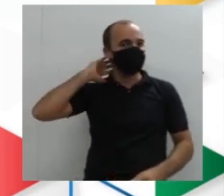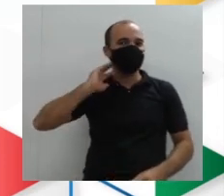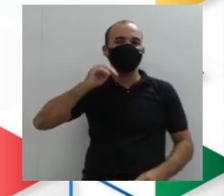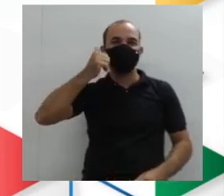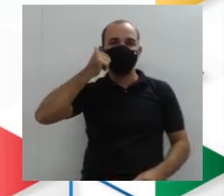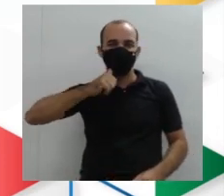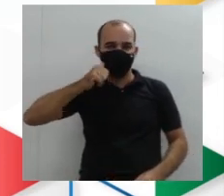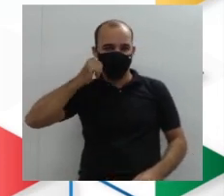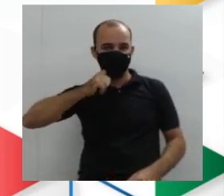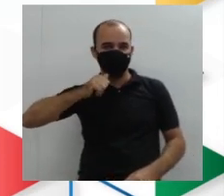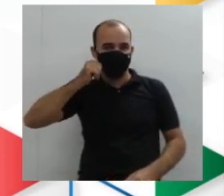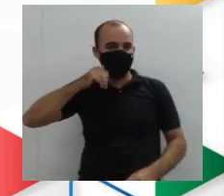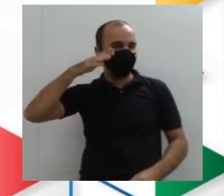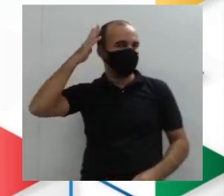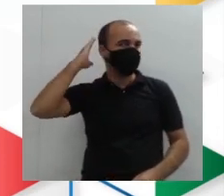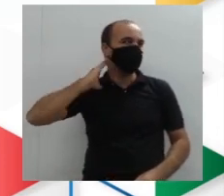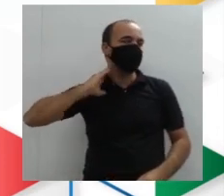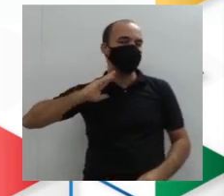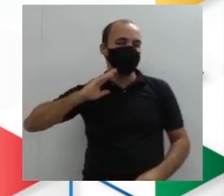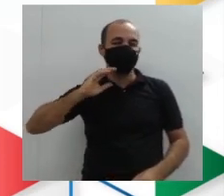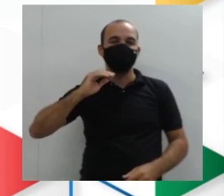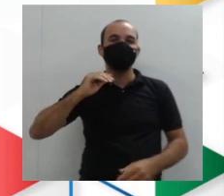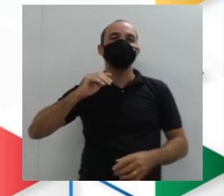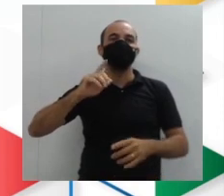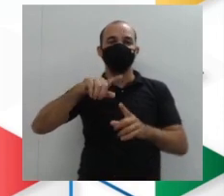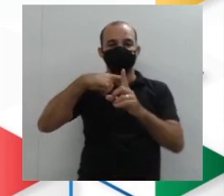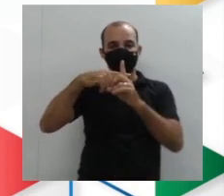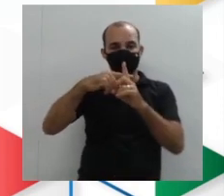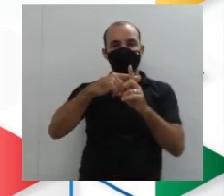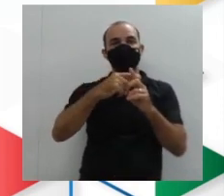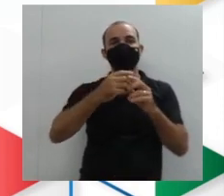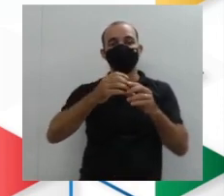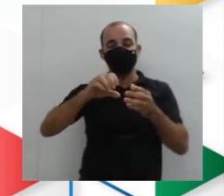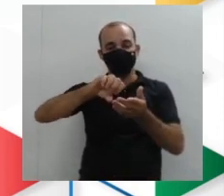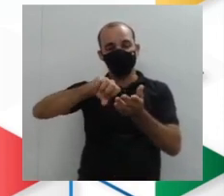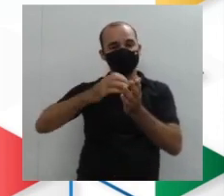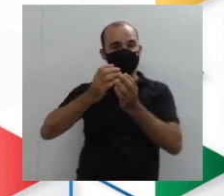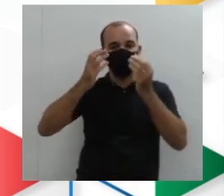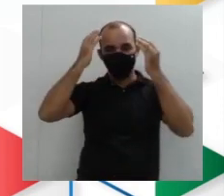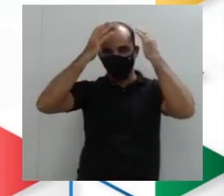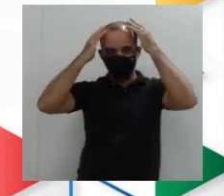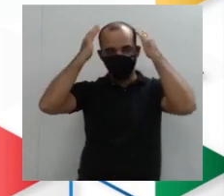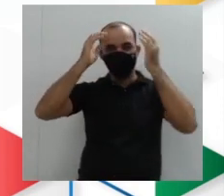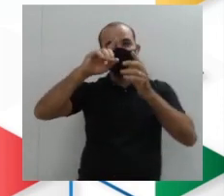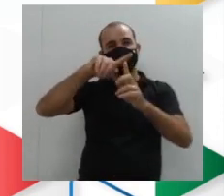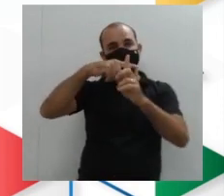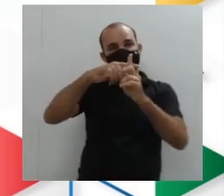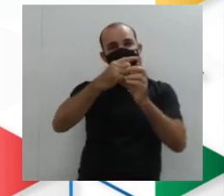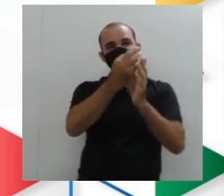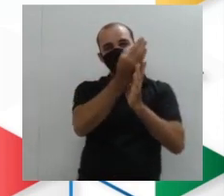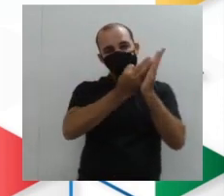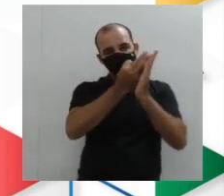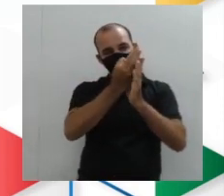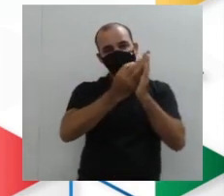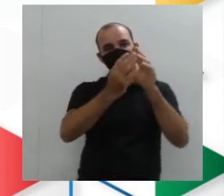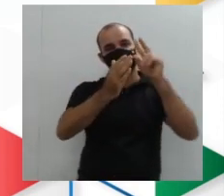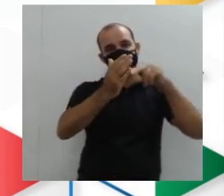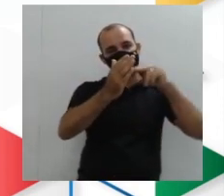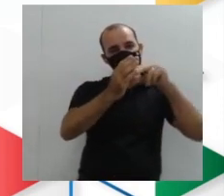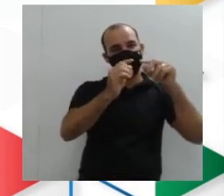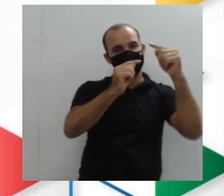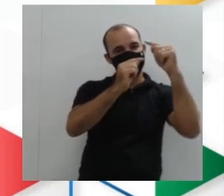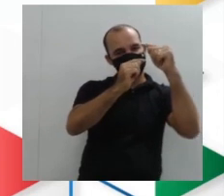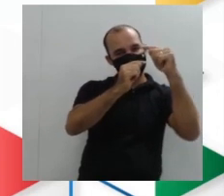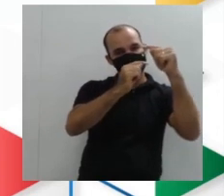o cabelo. Então tudo isso está persuadindo, certo? Então aqui na tela nós temos outdoor,